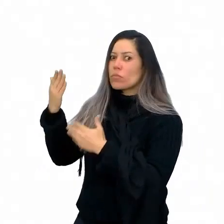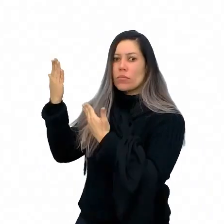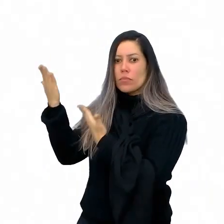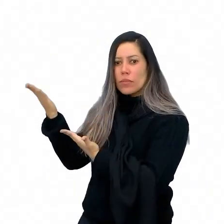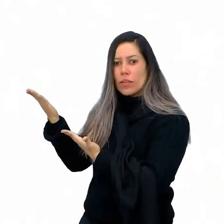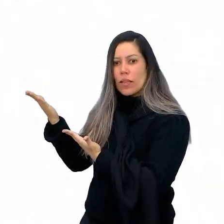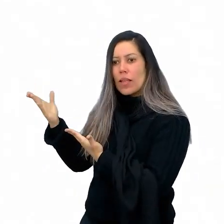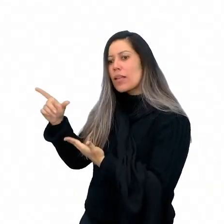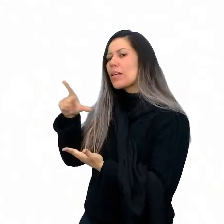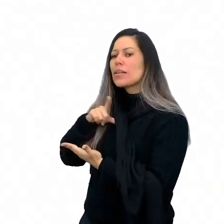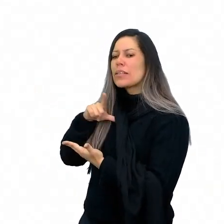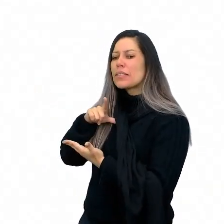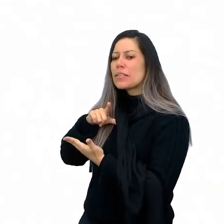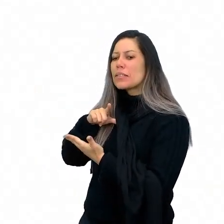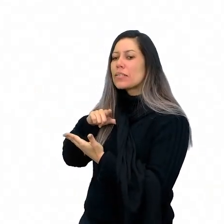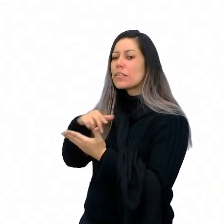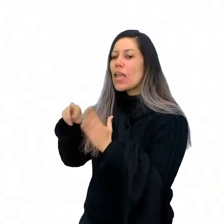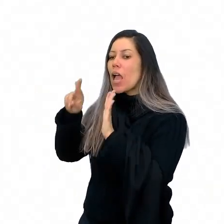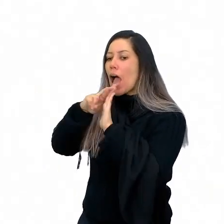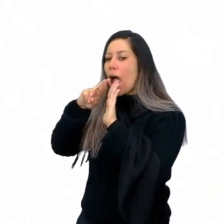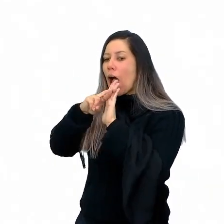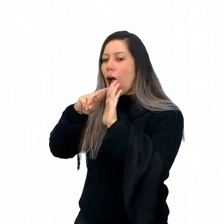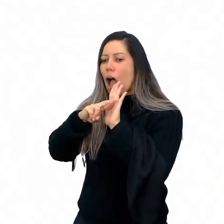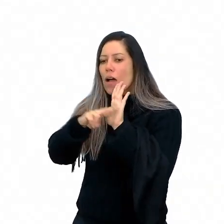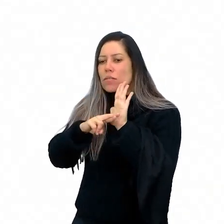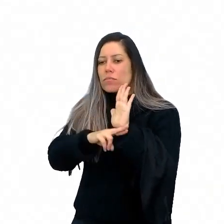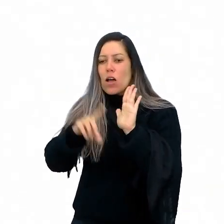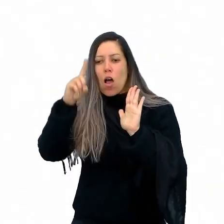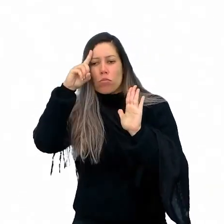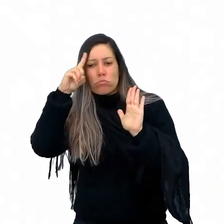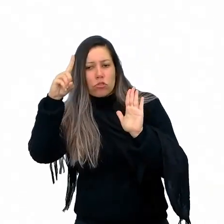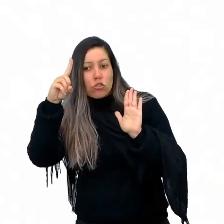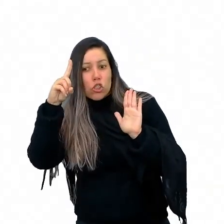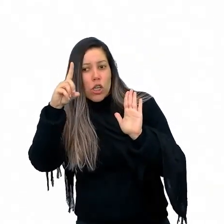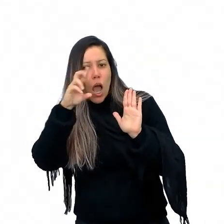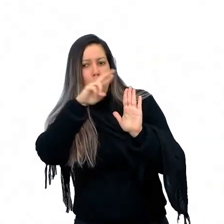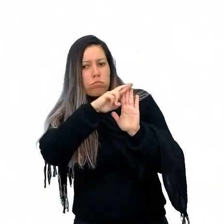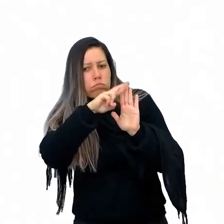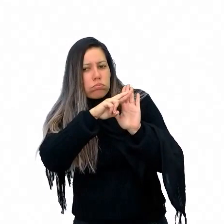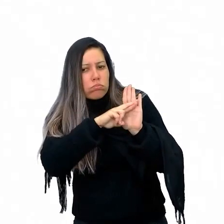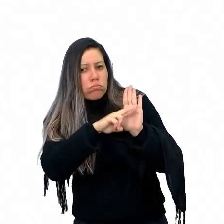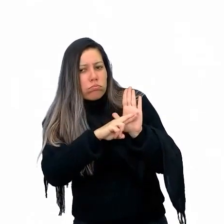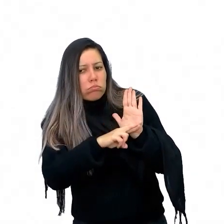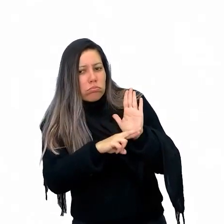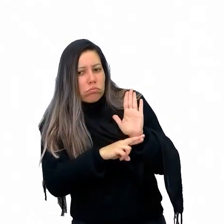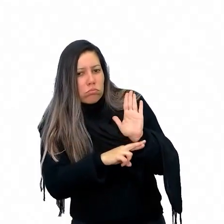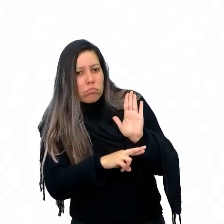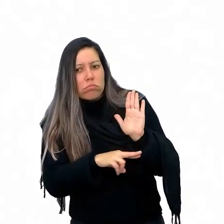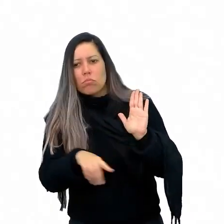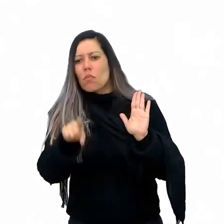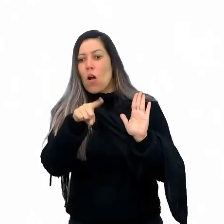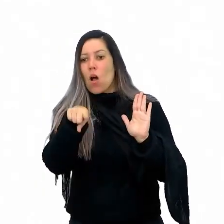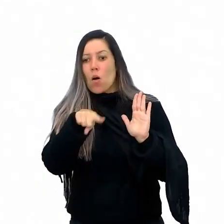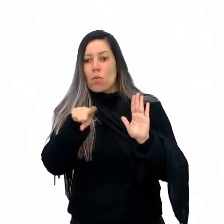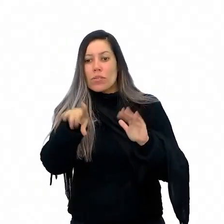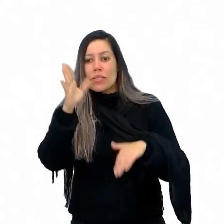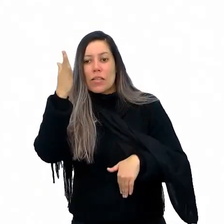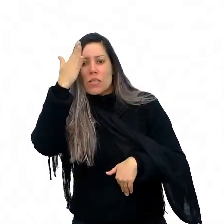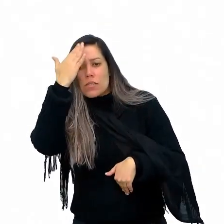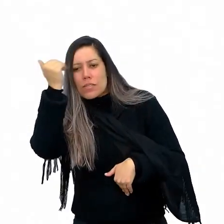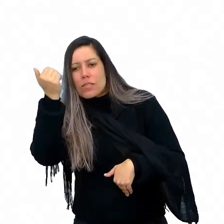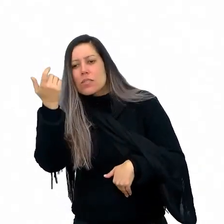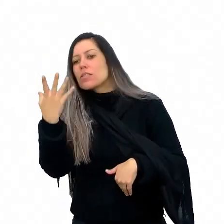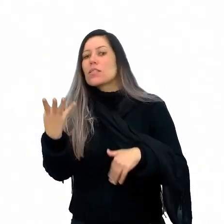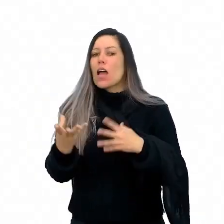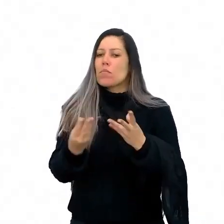nosso cronograma, por assim dizer, né? Para que ali vocês, então, puxa vida, a última de